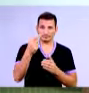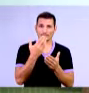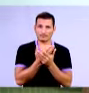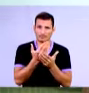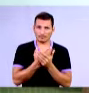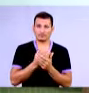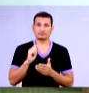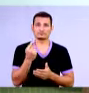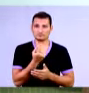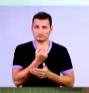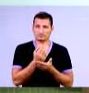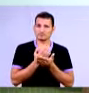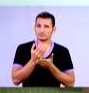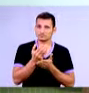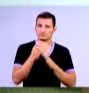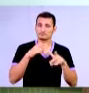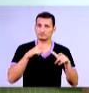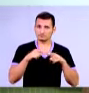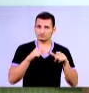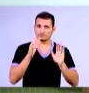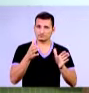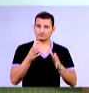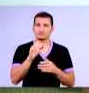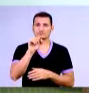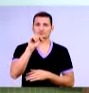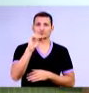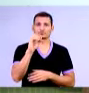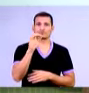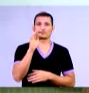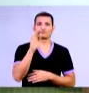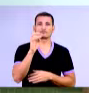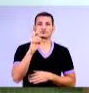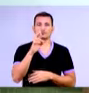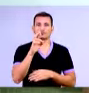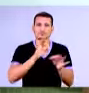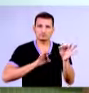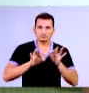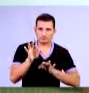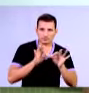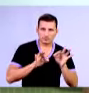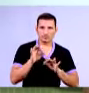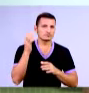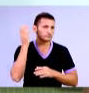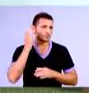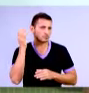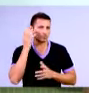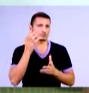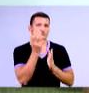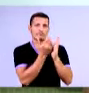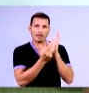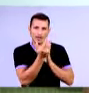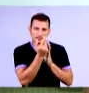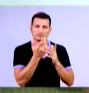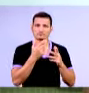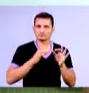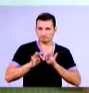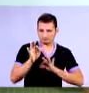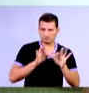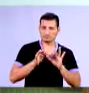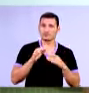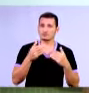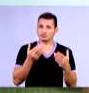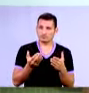nós começaremos a trabalhar já com softwares na manipulação dos recursos multimídia, na manipulação do som, da imagem, né? E desse